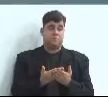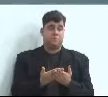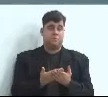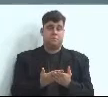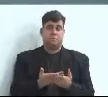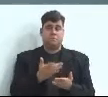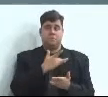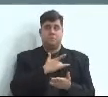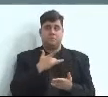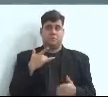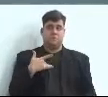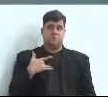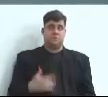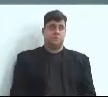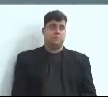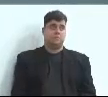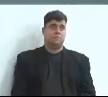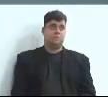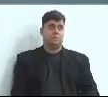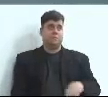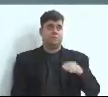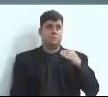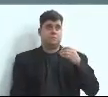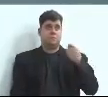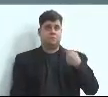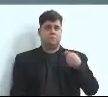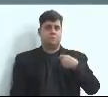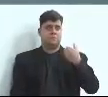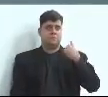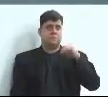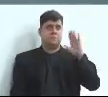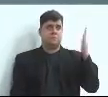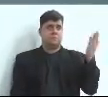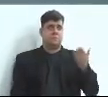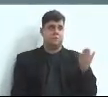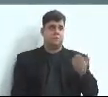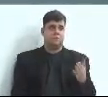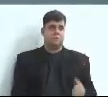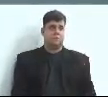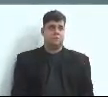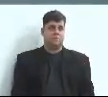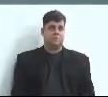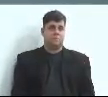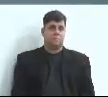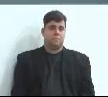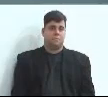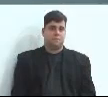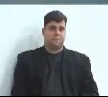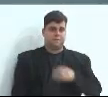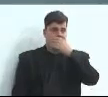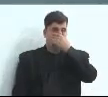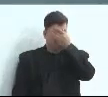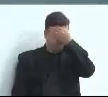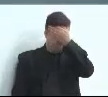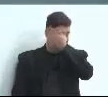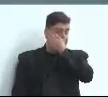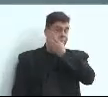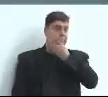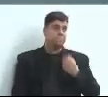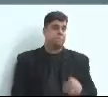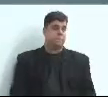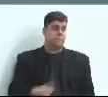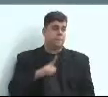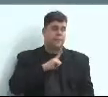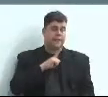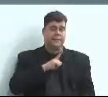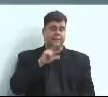dinheiro da saúde, e que ele jamais usaria. Agora, isso é um estelionato eleitoral, gente. Nós